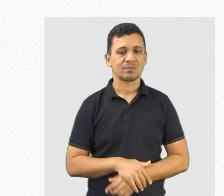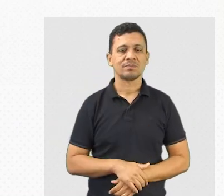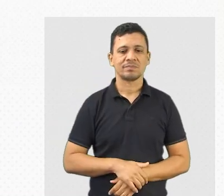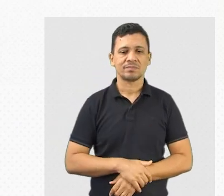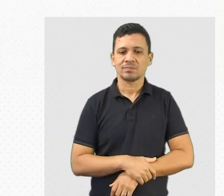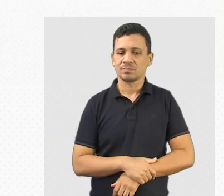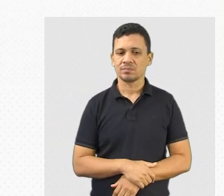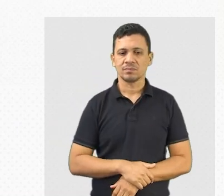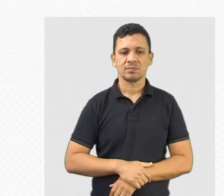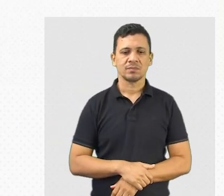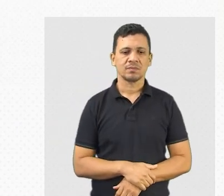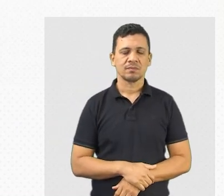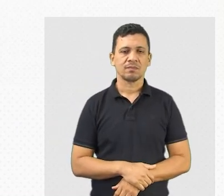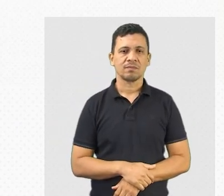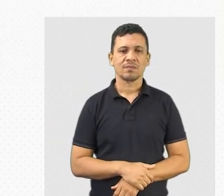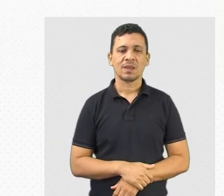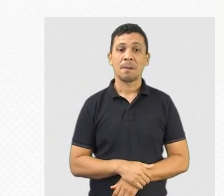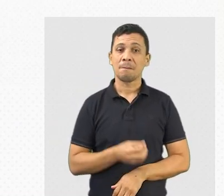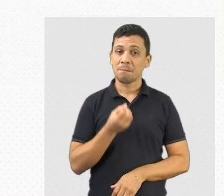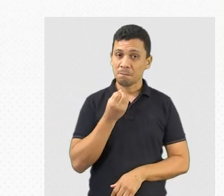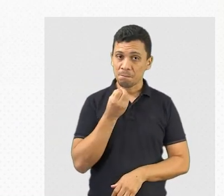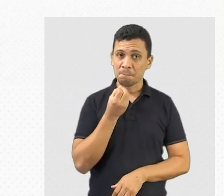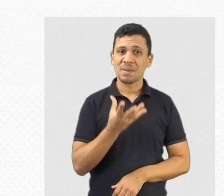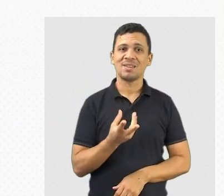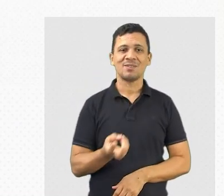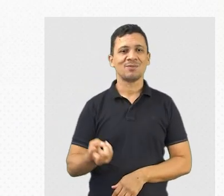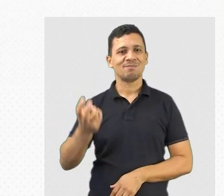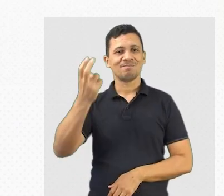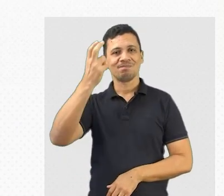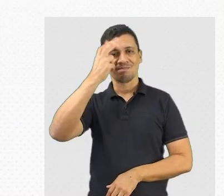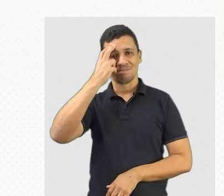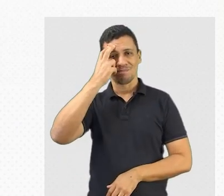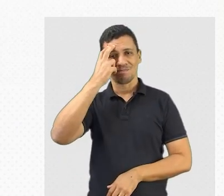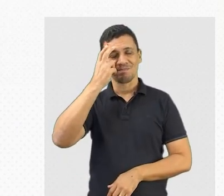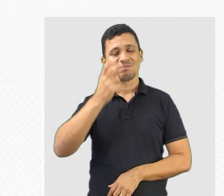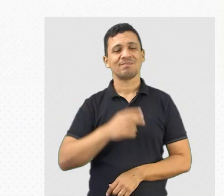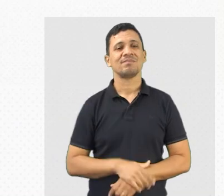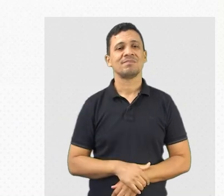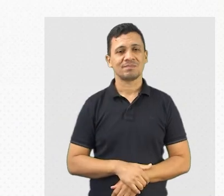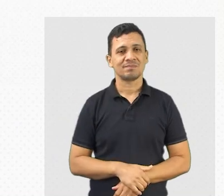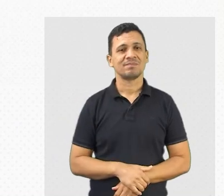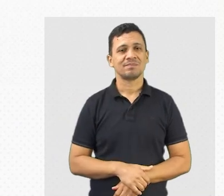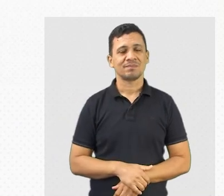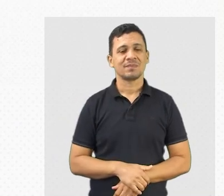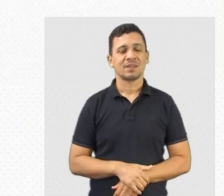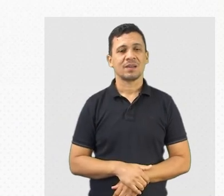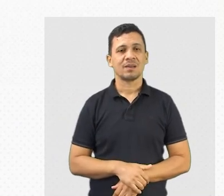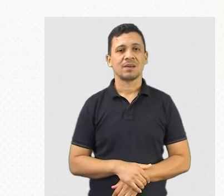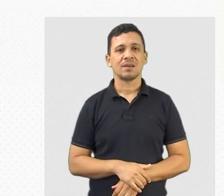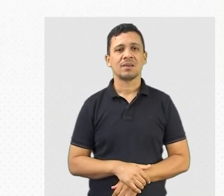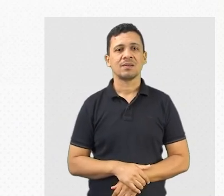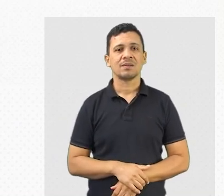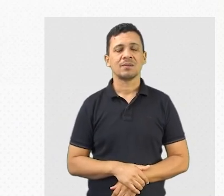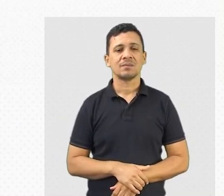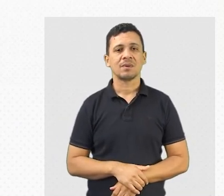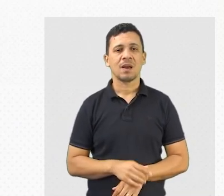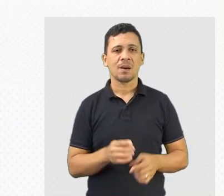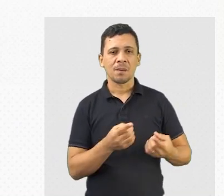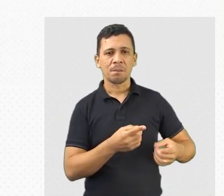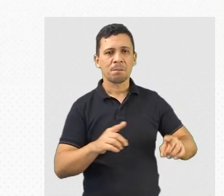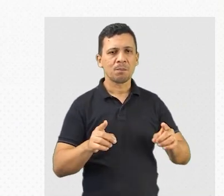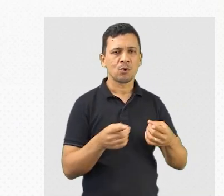cultural benefits, benefícios culturais. Muitas vezes, quando a gente se depara com